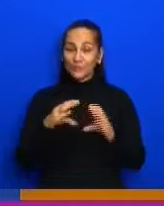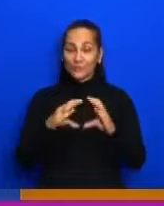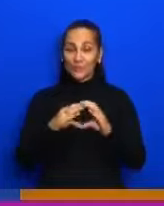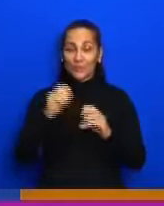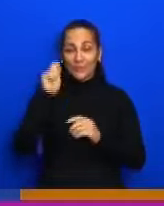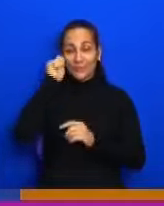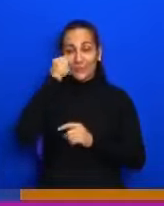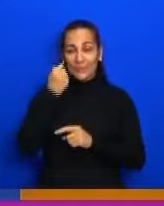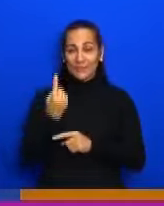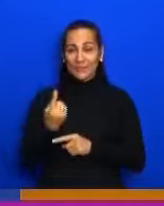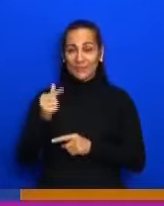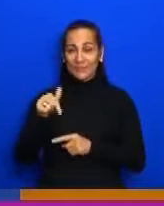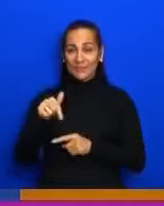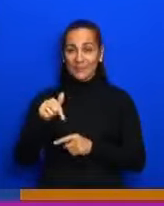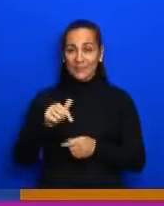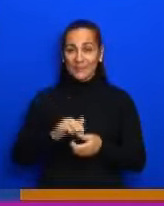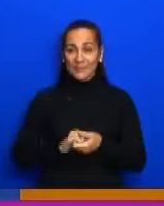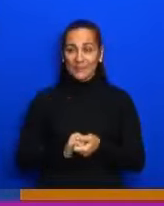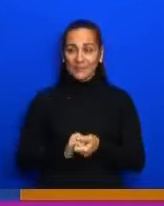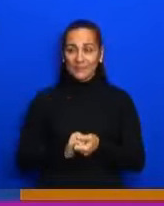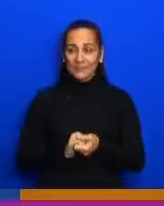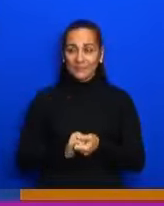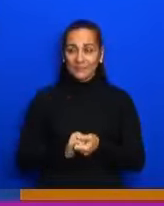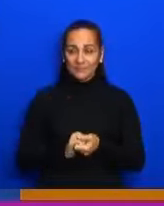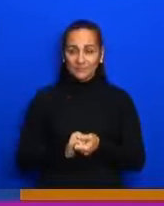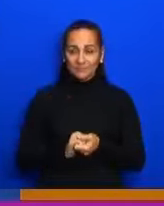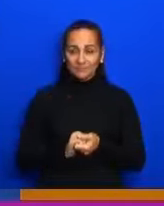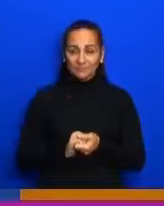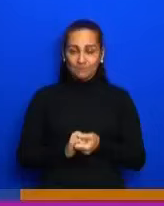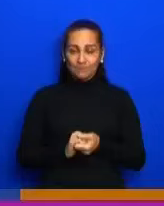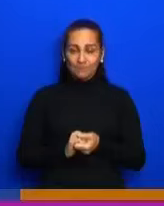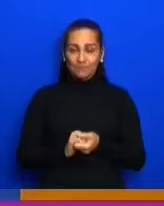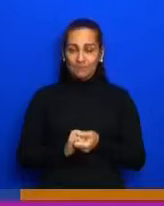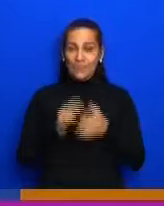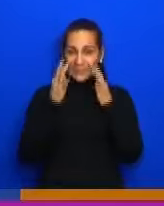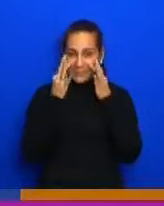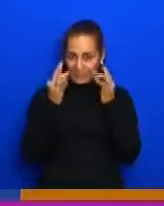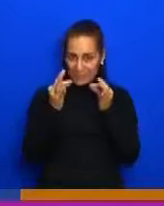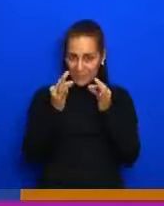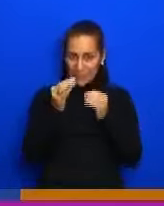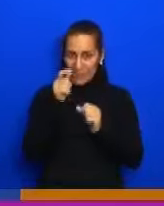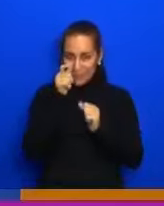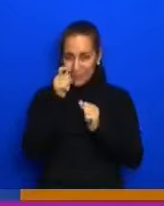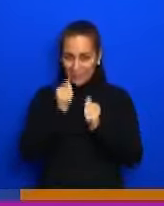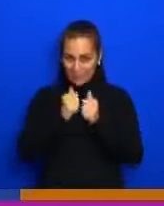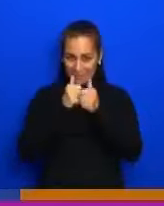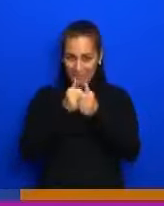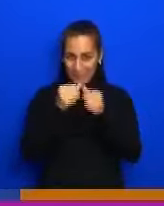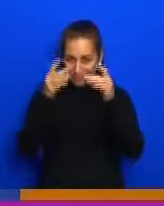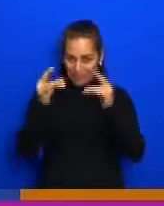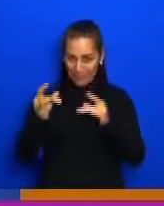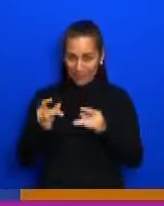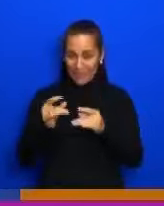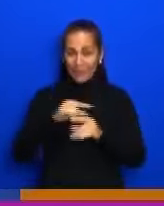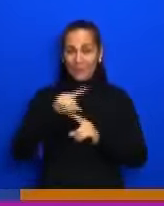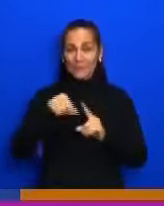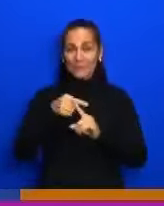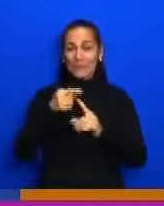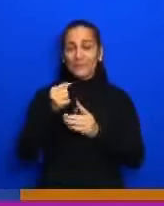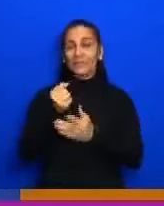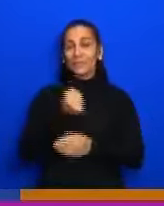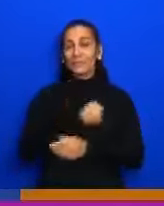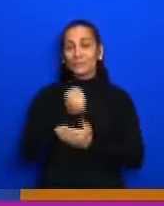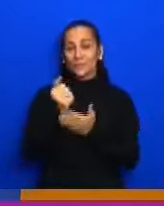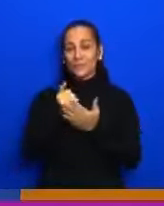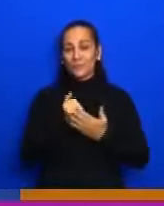Bola preta, 17. Preta, número 17. Atento a cada detalhe. Mais uma dezena